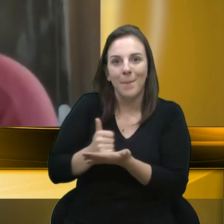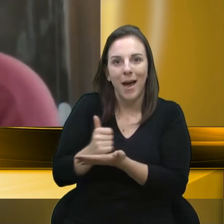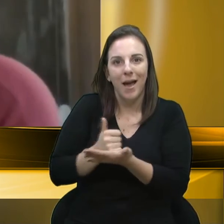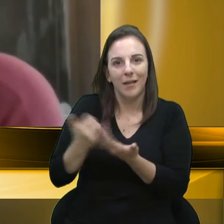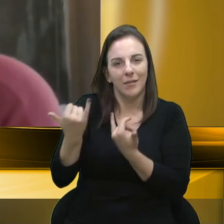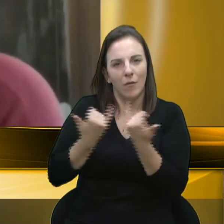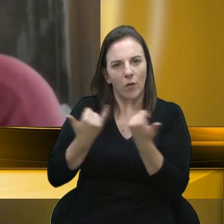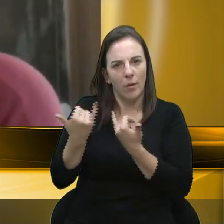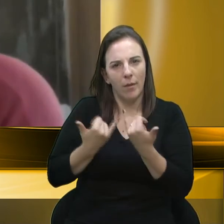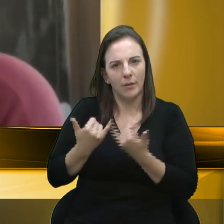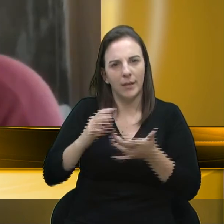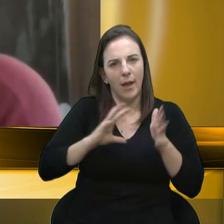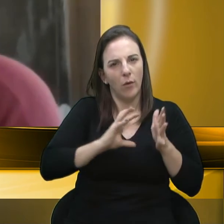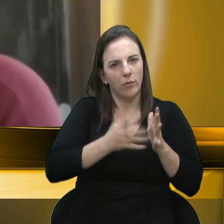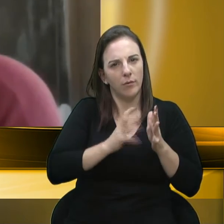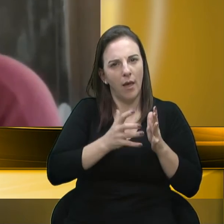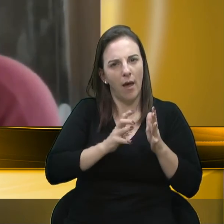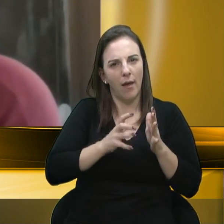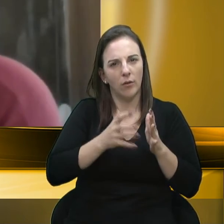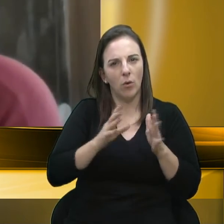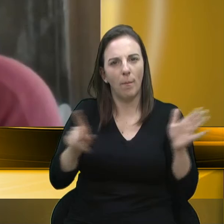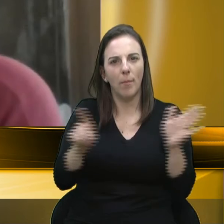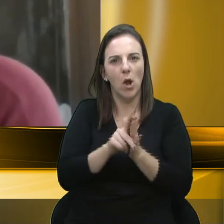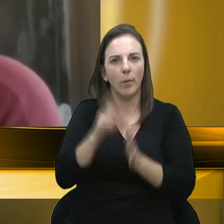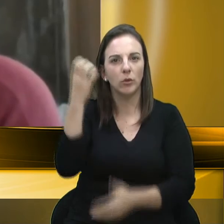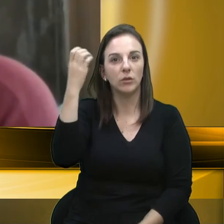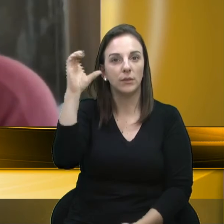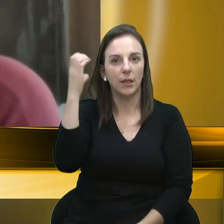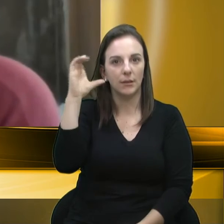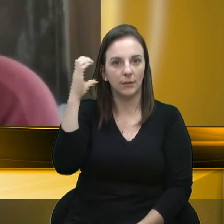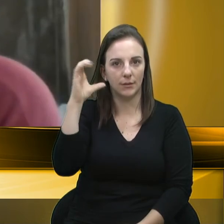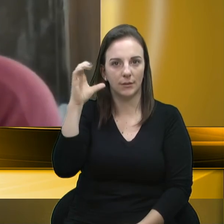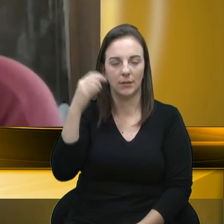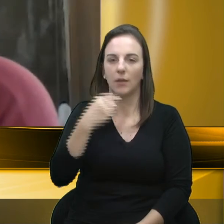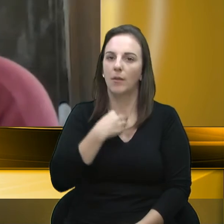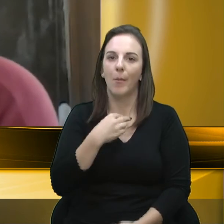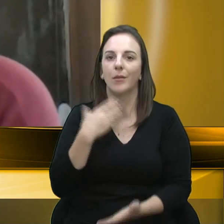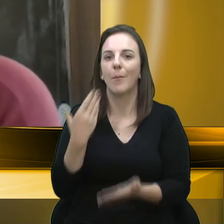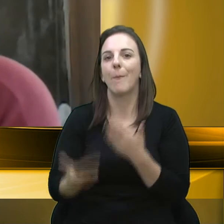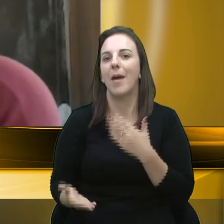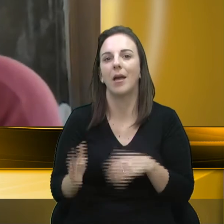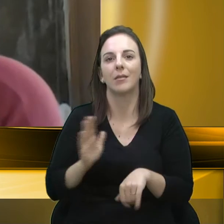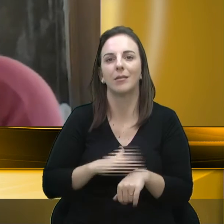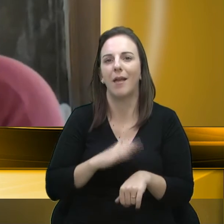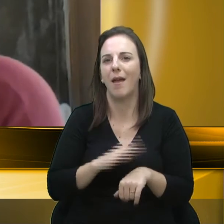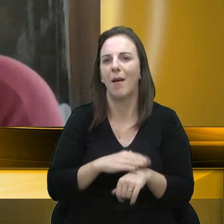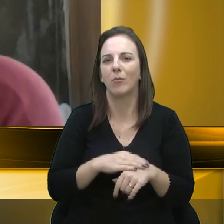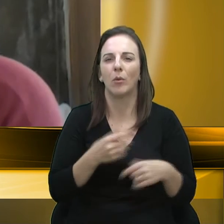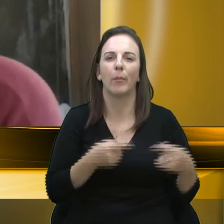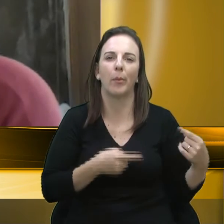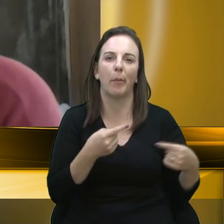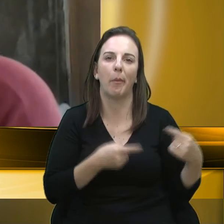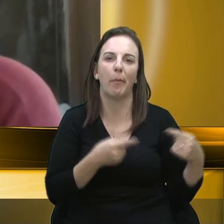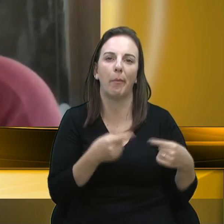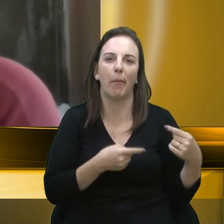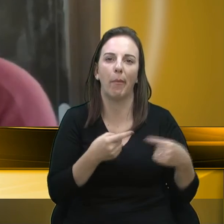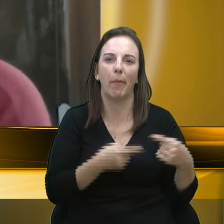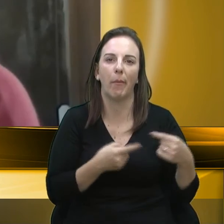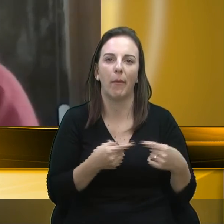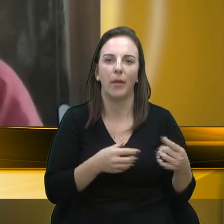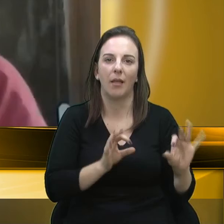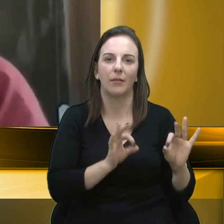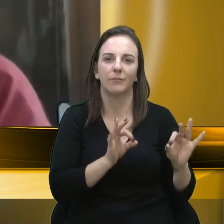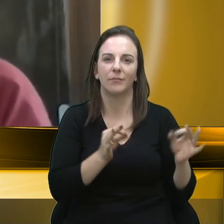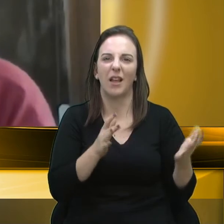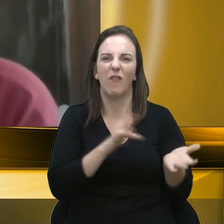confiáveis e evidências científicas. Não há mais tempo para perder debates estéreis e notícias falsas. Aí